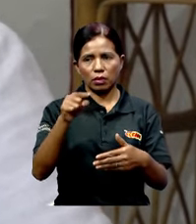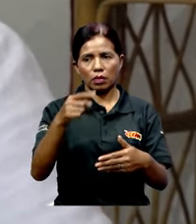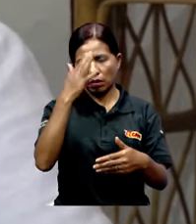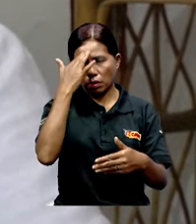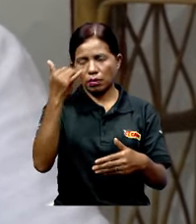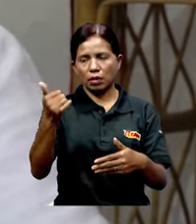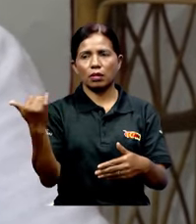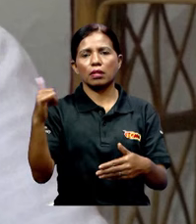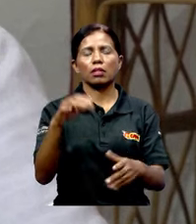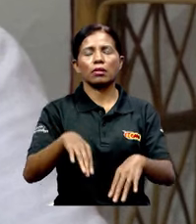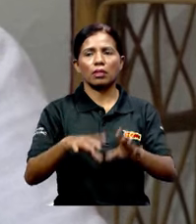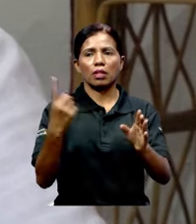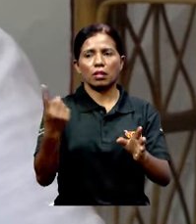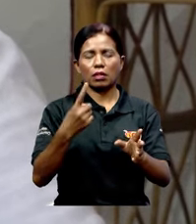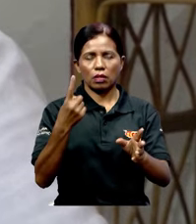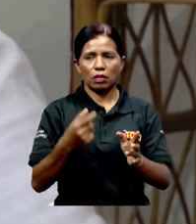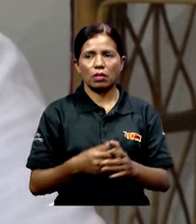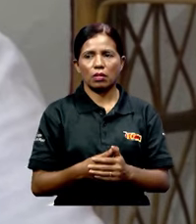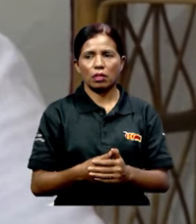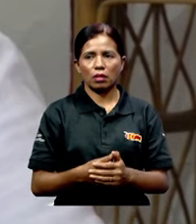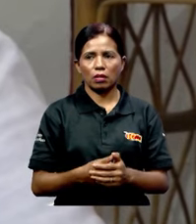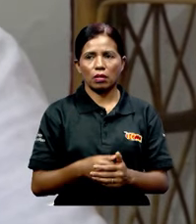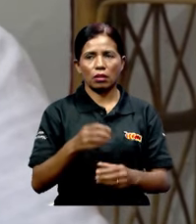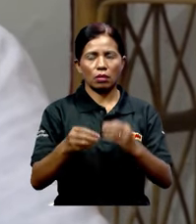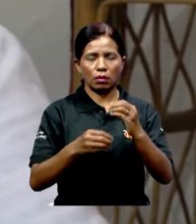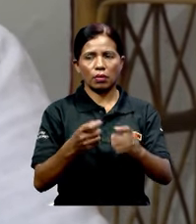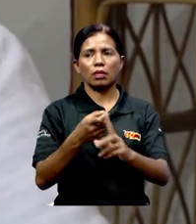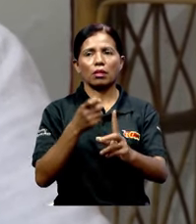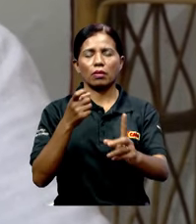se fan na fatia a cara, né? Que está uma questão gira ne ve que